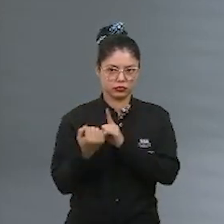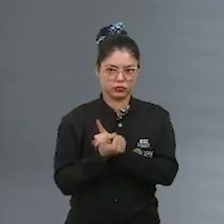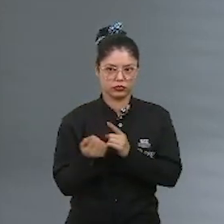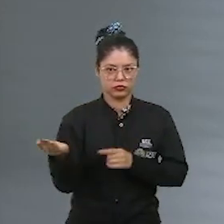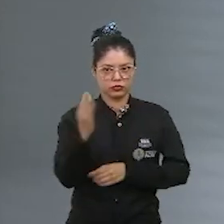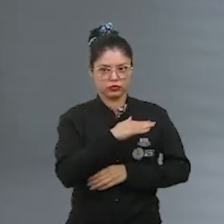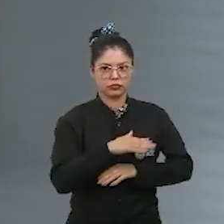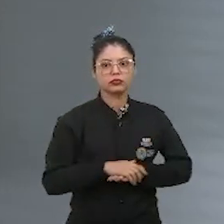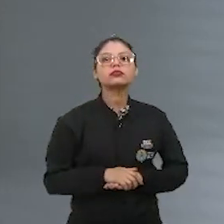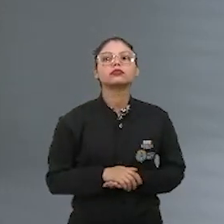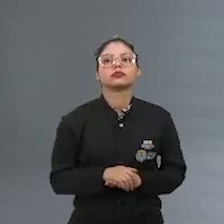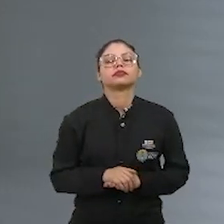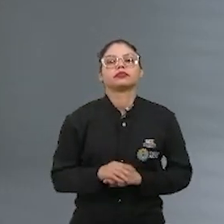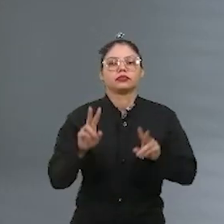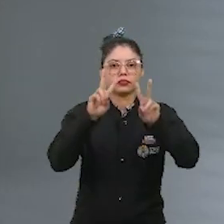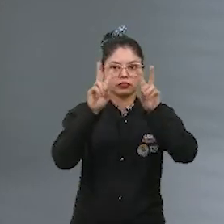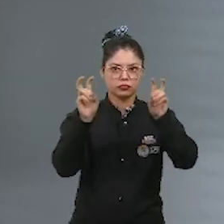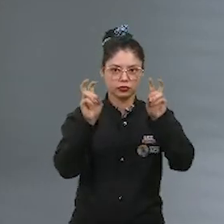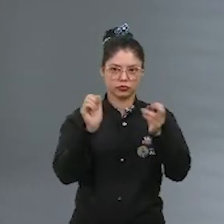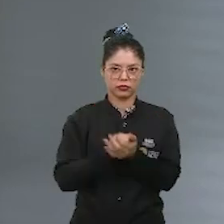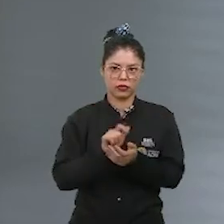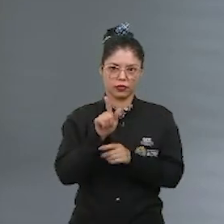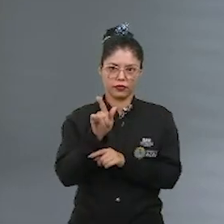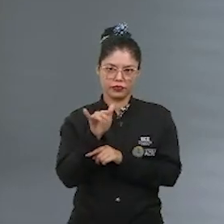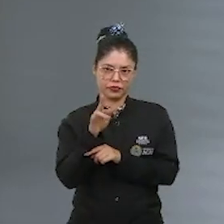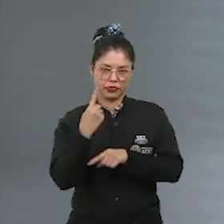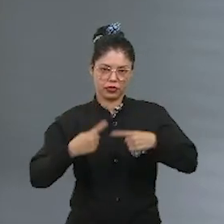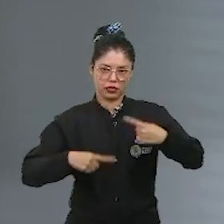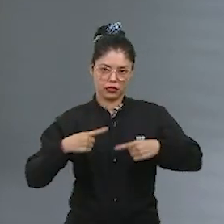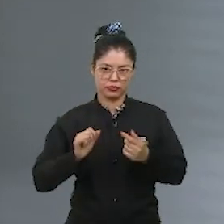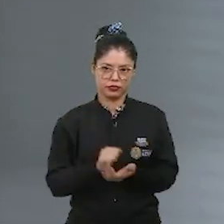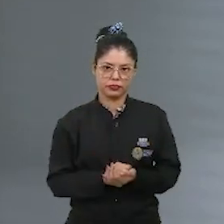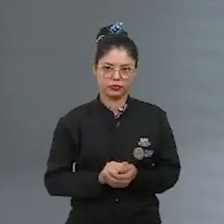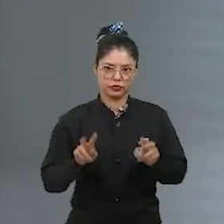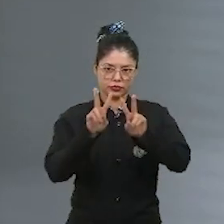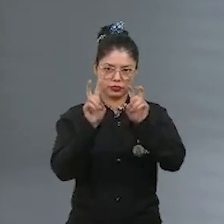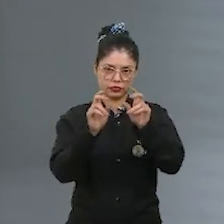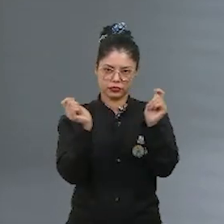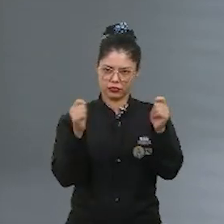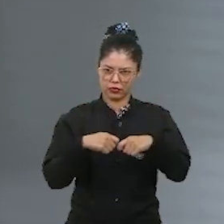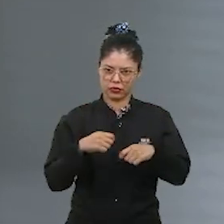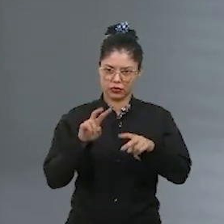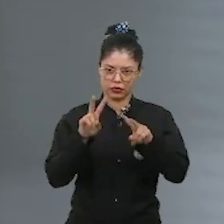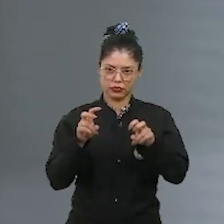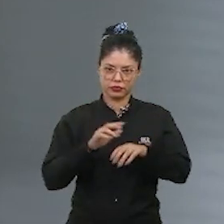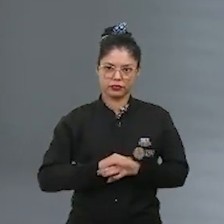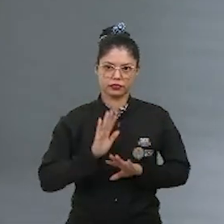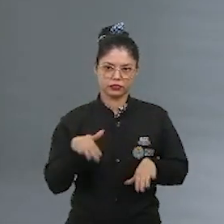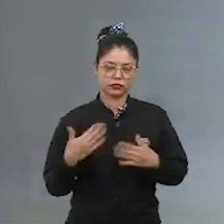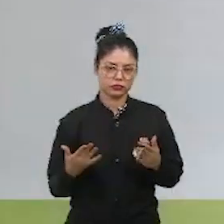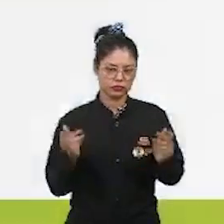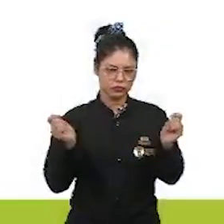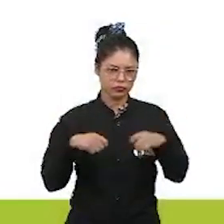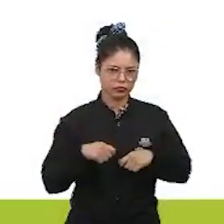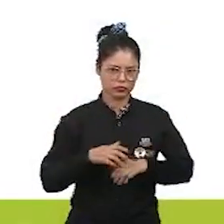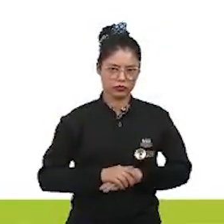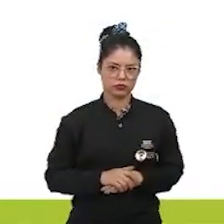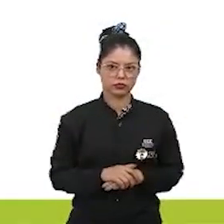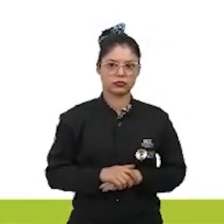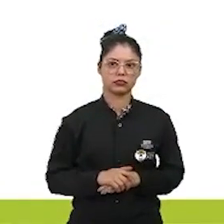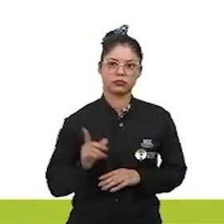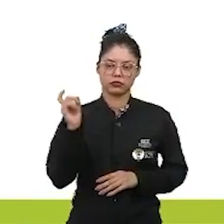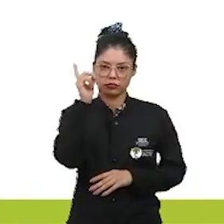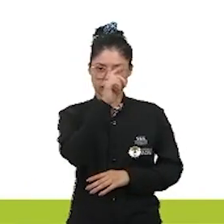Vamos lá, dentro do eixo temático geopolítica, nós temos aí este possível tema. Qual o possível tema, professor?